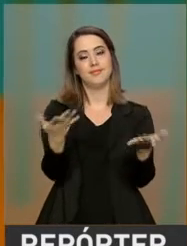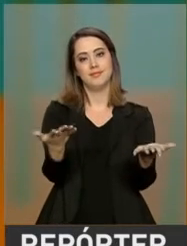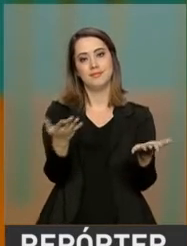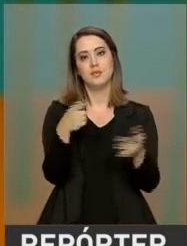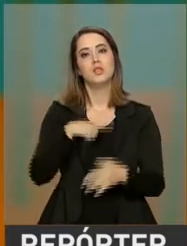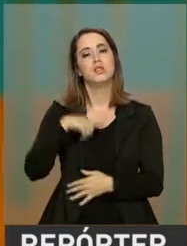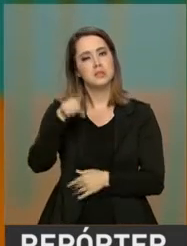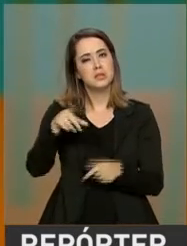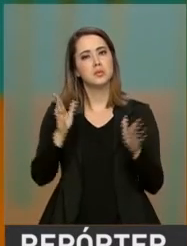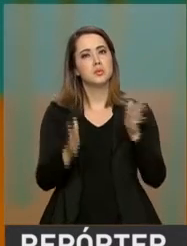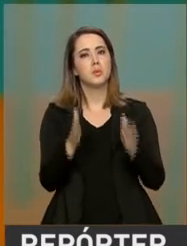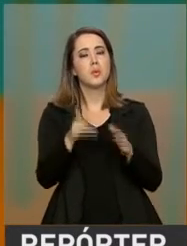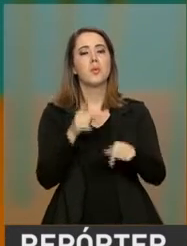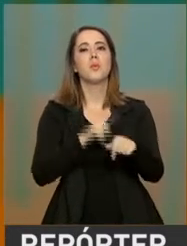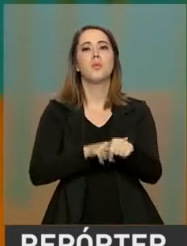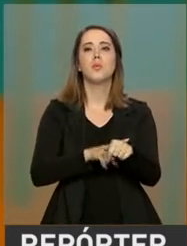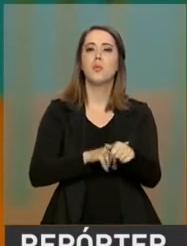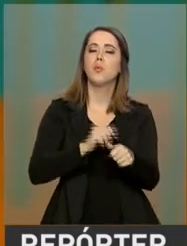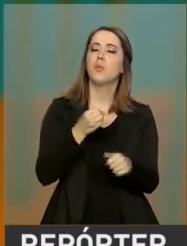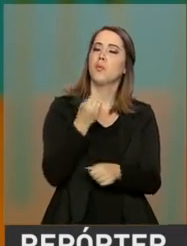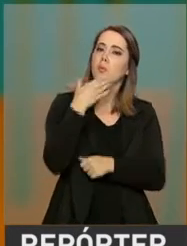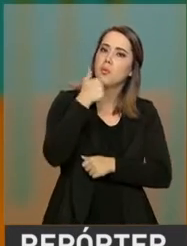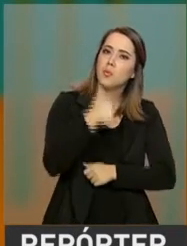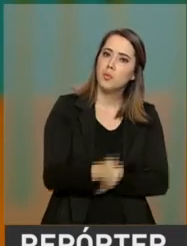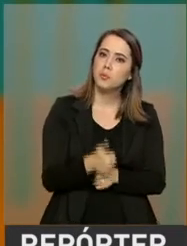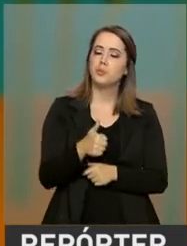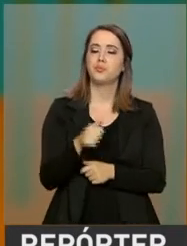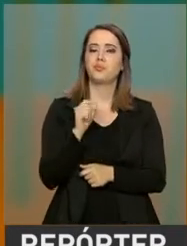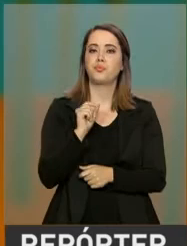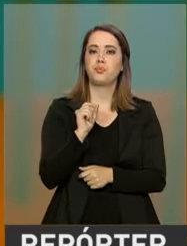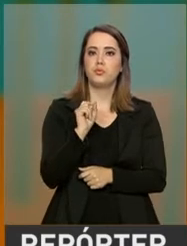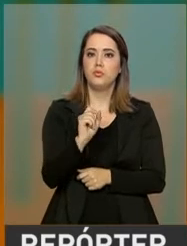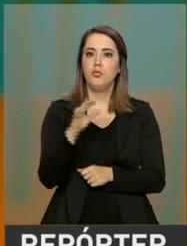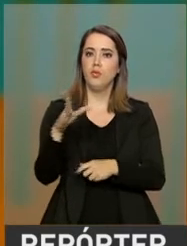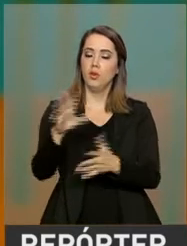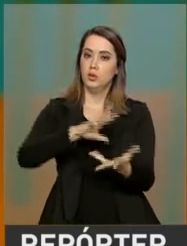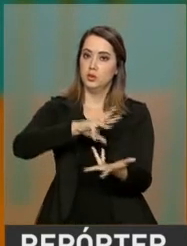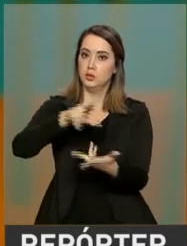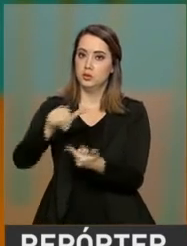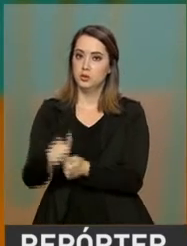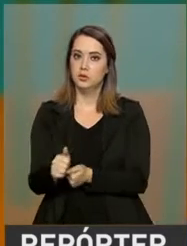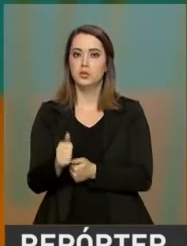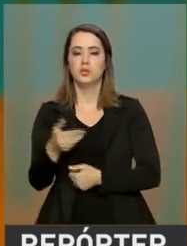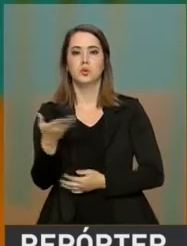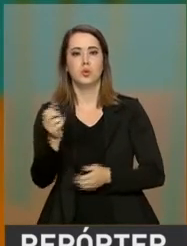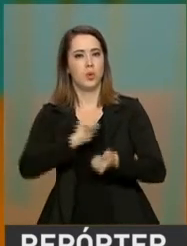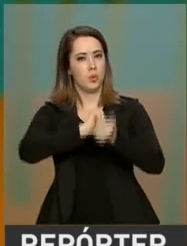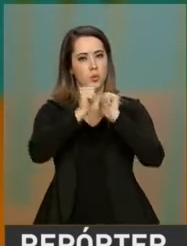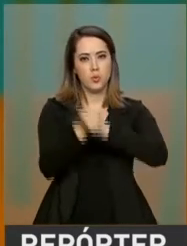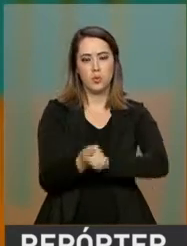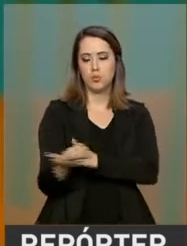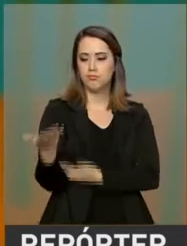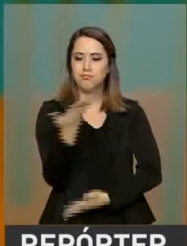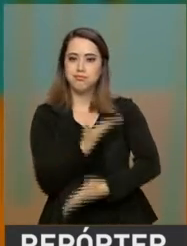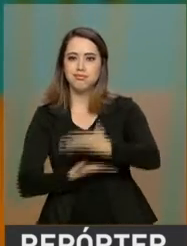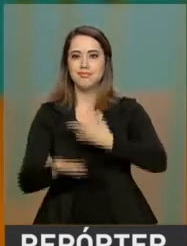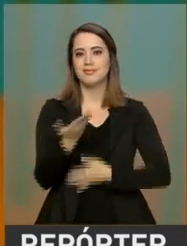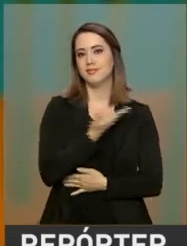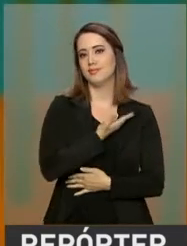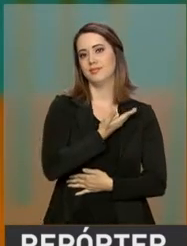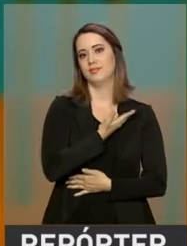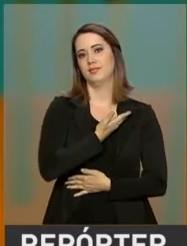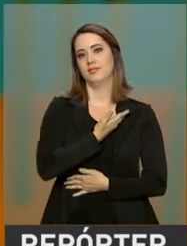para o atletismo internacional e é interessante como o esporte é um momento de congraçamento de amizade e de fraternidade